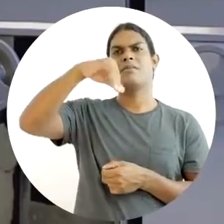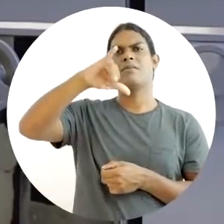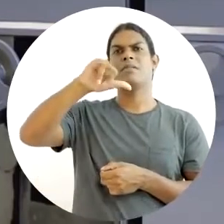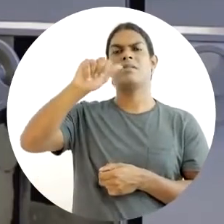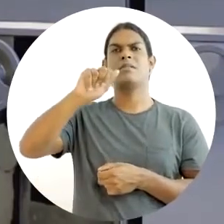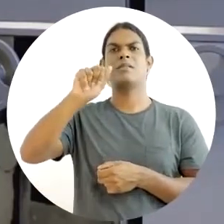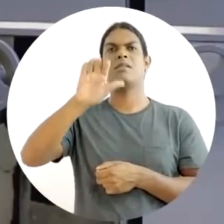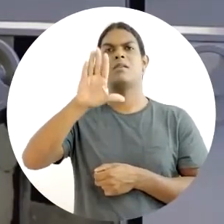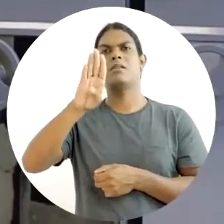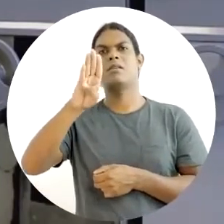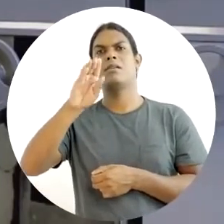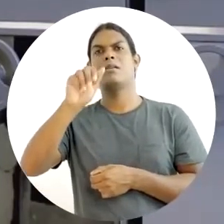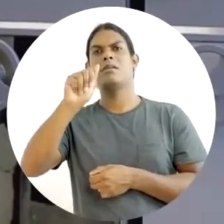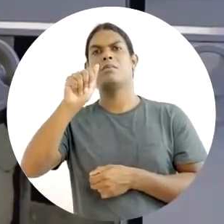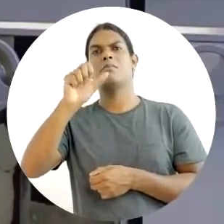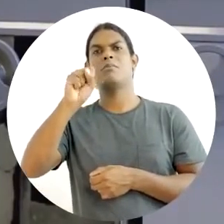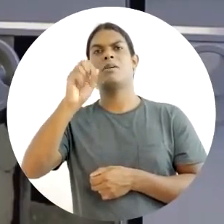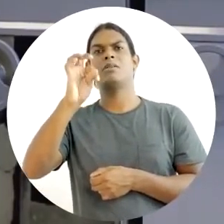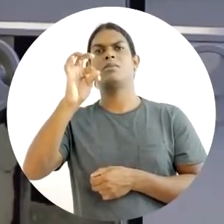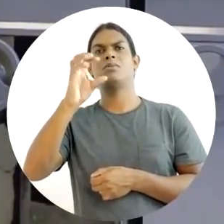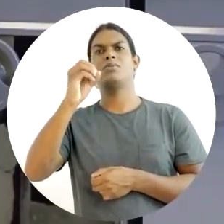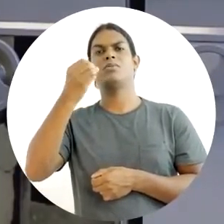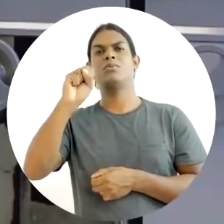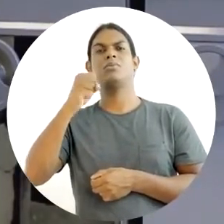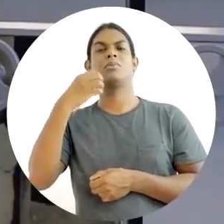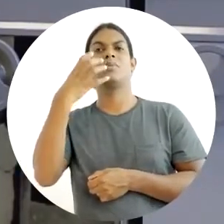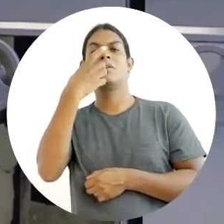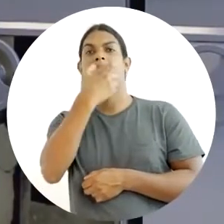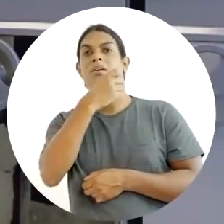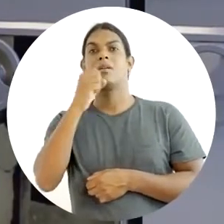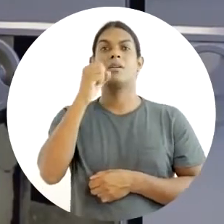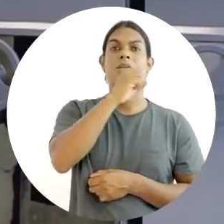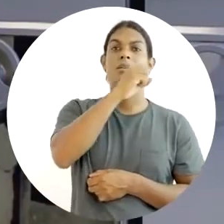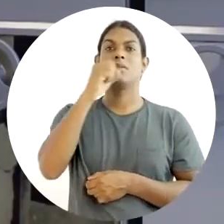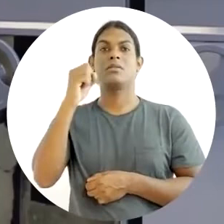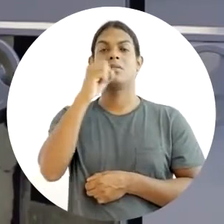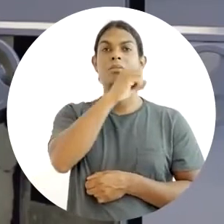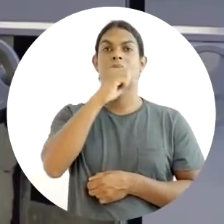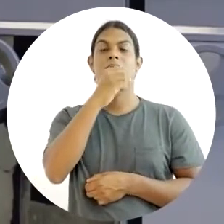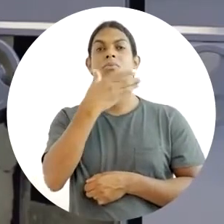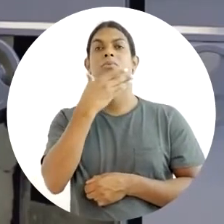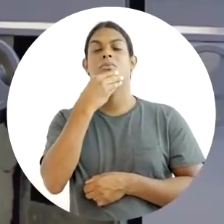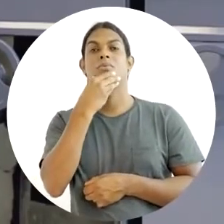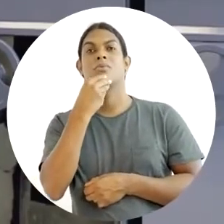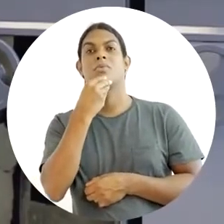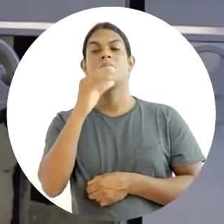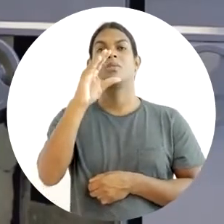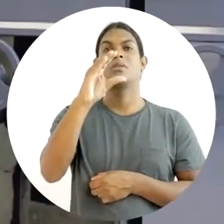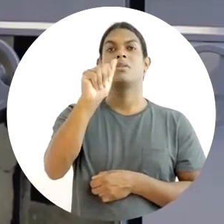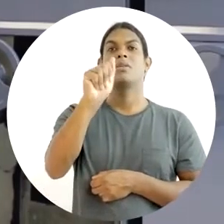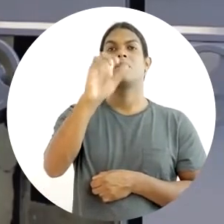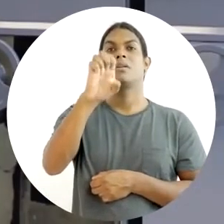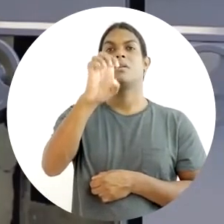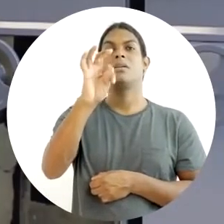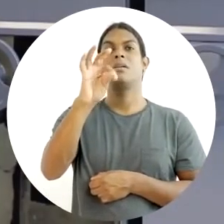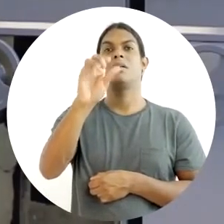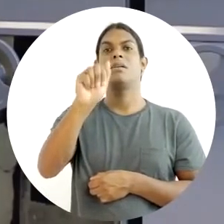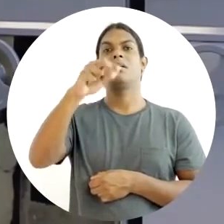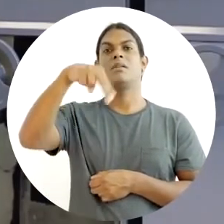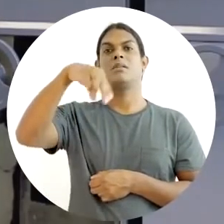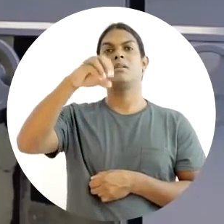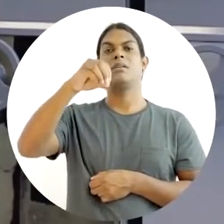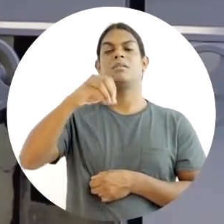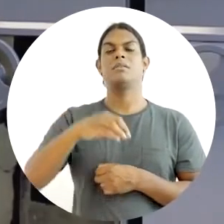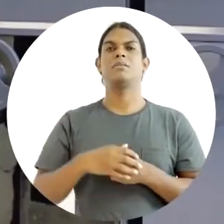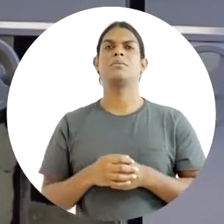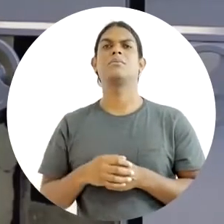cantando Caetano. Quem seria o autor principal? Quem seria a